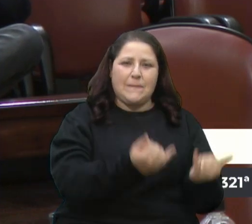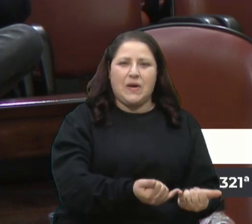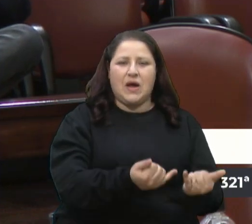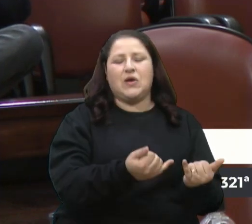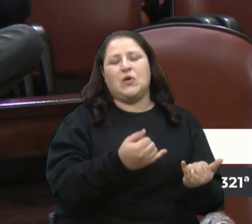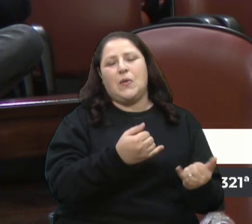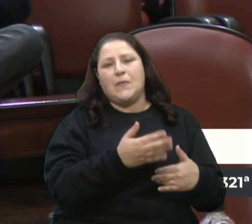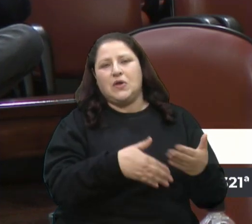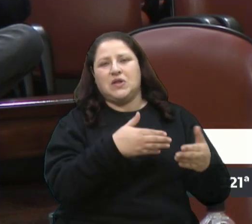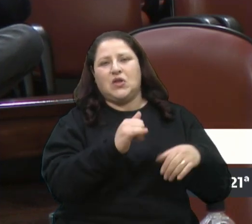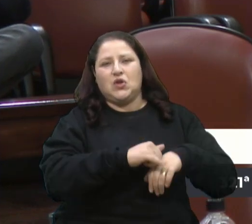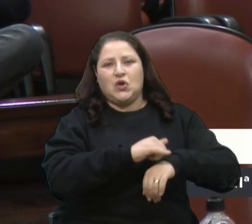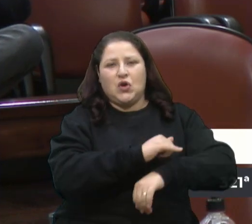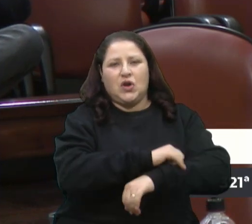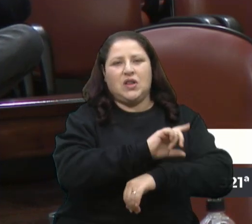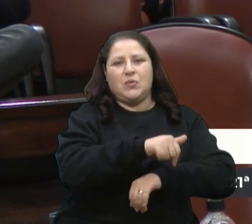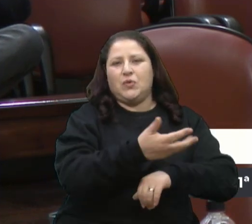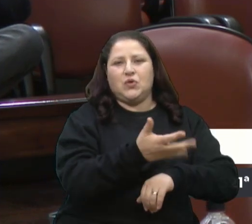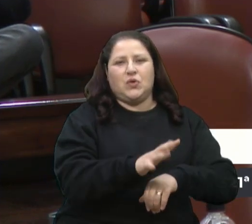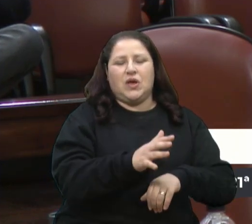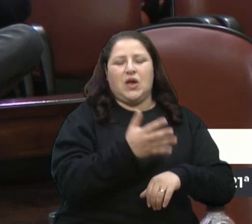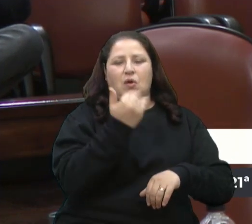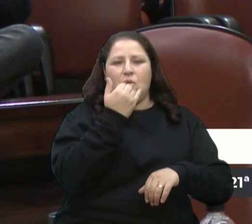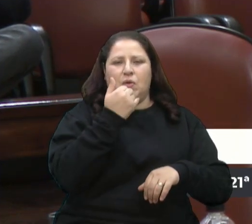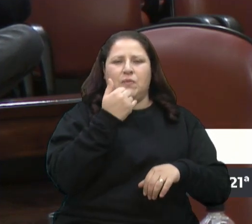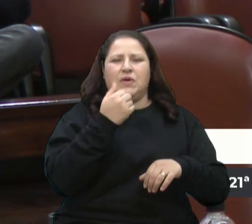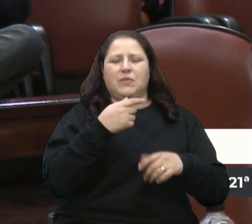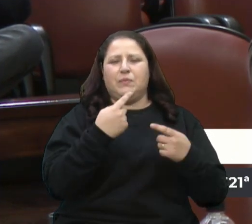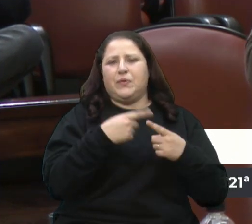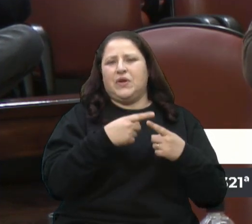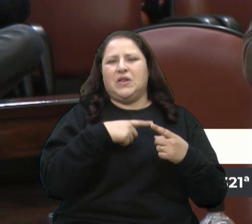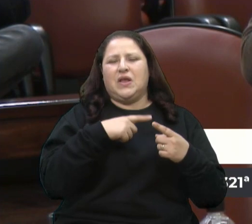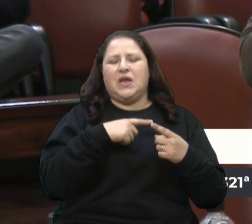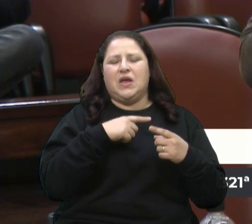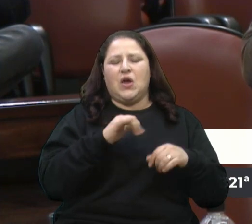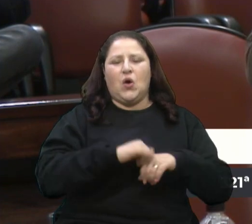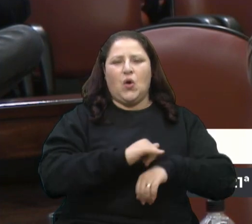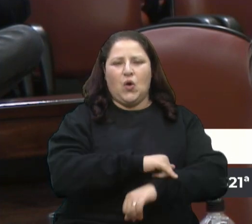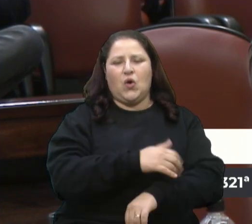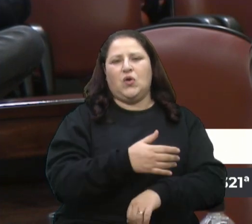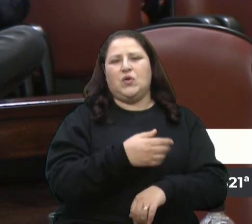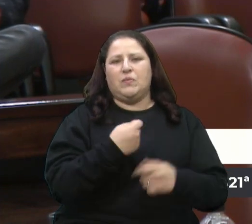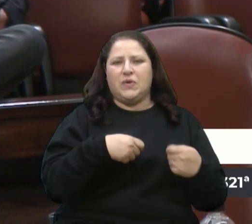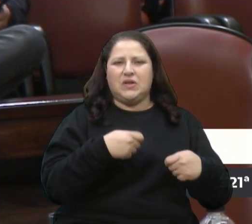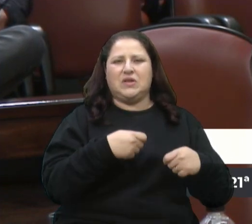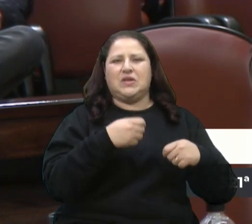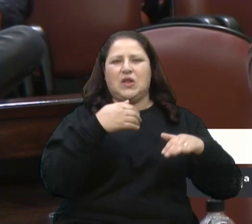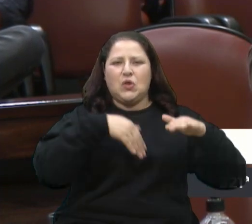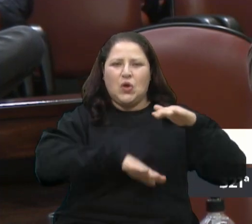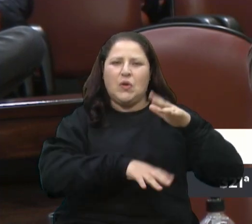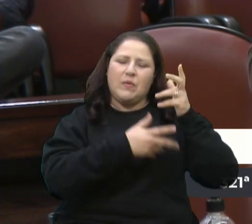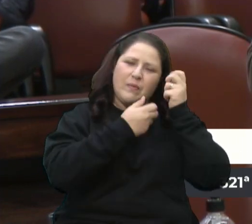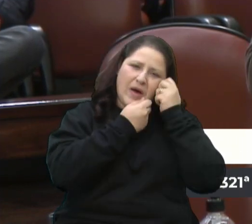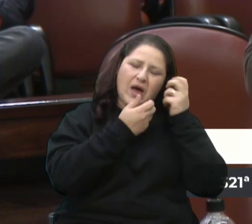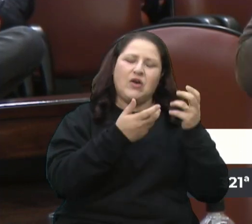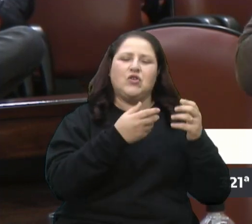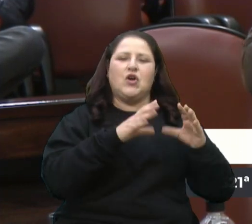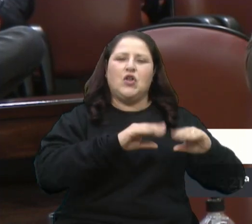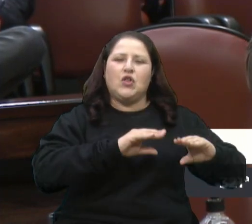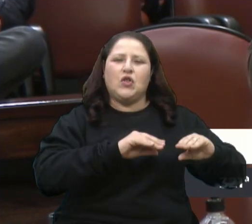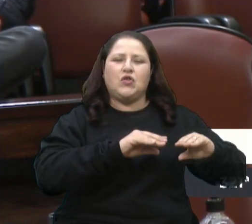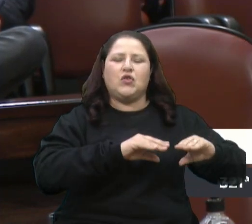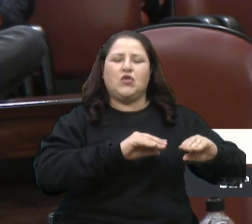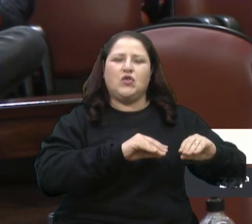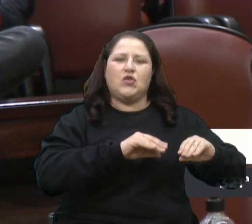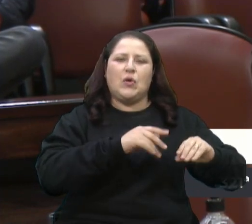mais nem comer de tão gordo que estão. E muito mais coisas, que tem que dormir numa palha, que agora eles têm que dormir no porão, tem que servir lanchezinho, cafezinho para eles, que eles